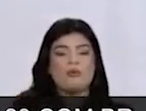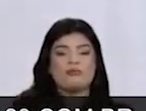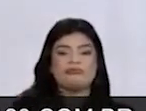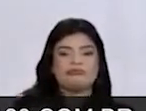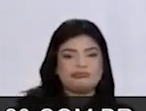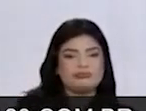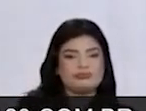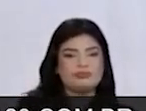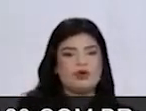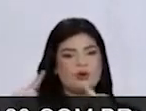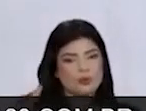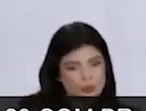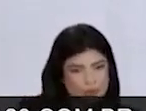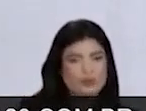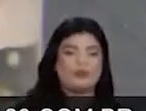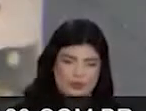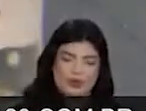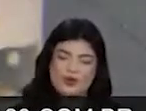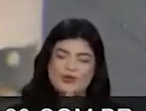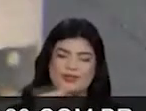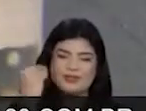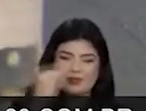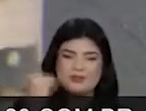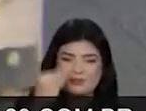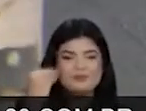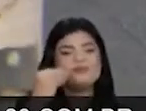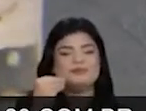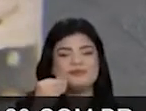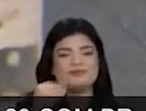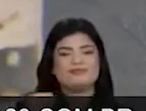o agente de saúde poder usar o seu próprio conhecimento para tomar as decisões.